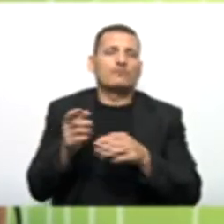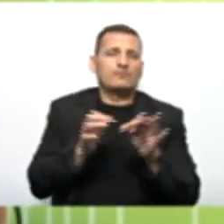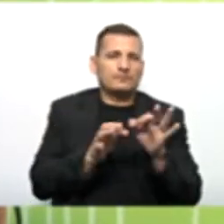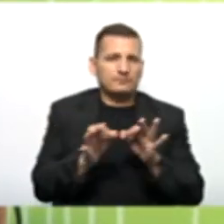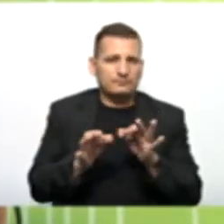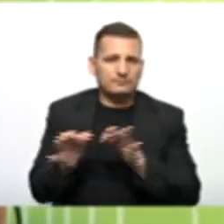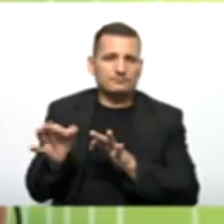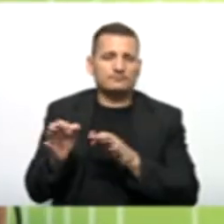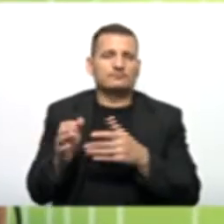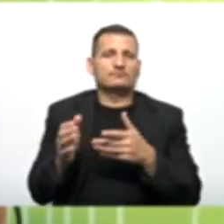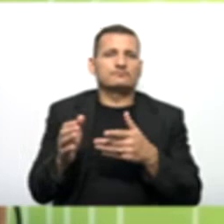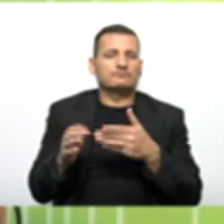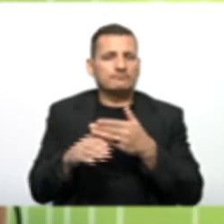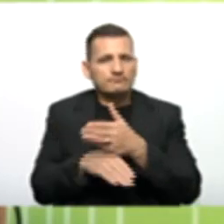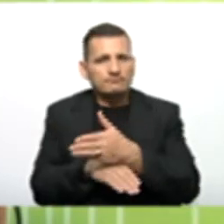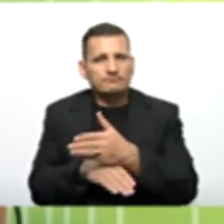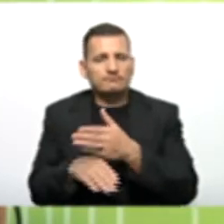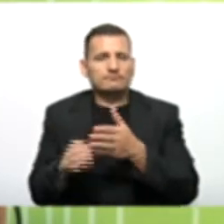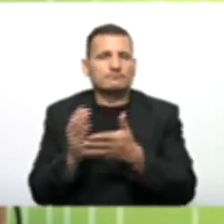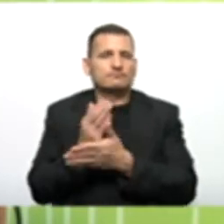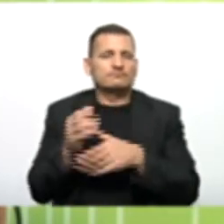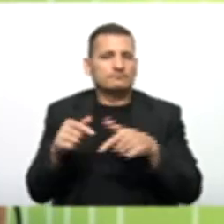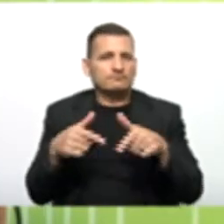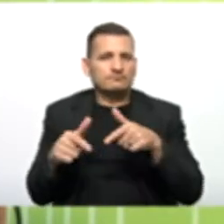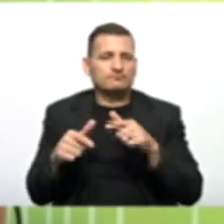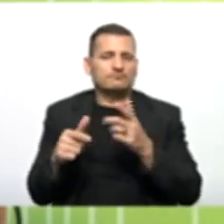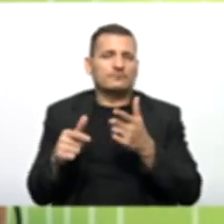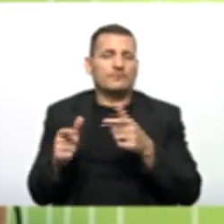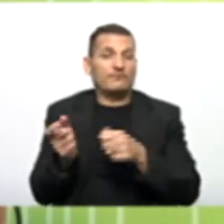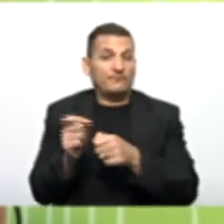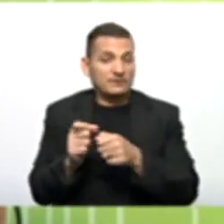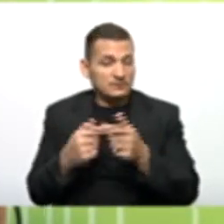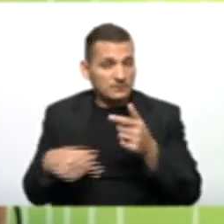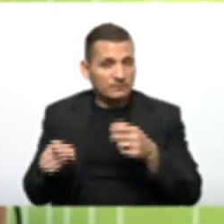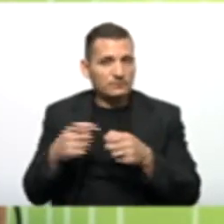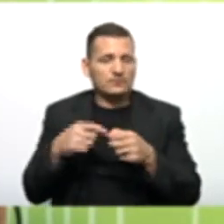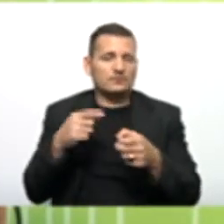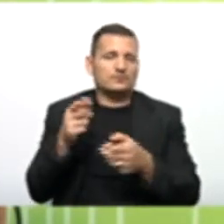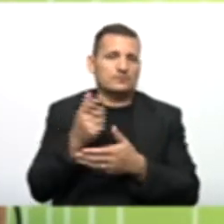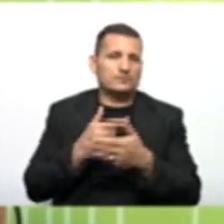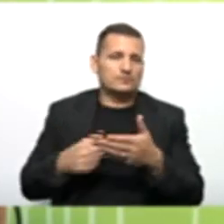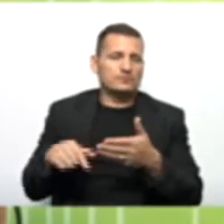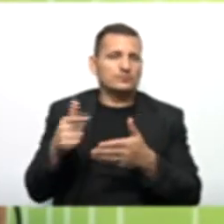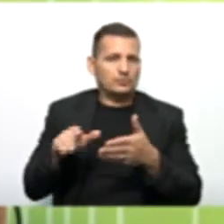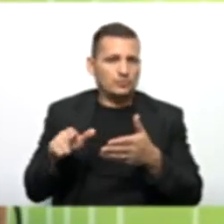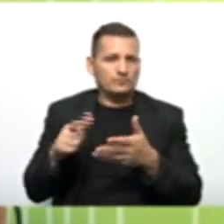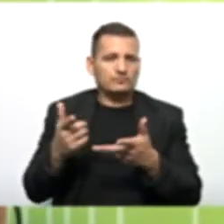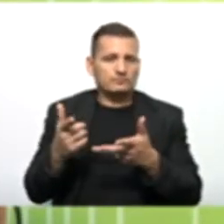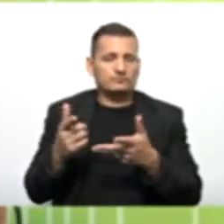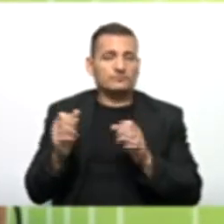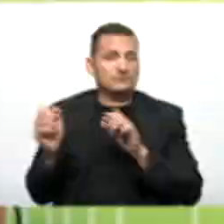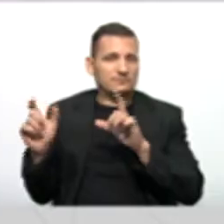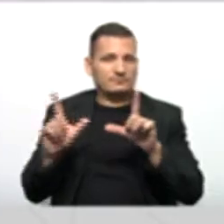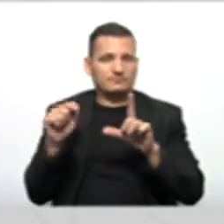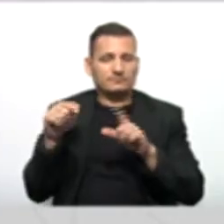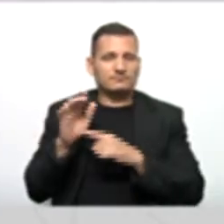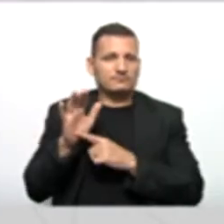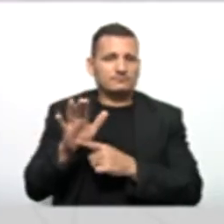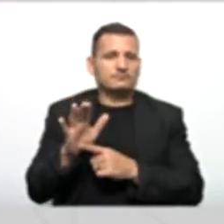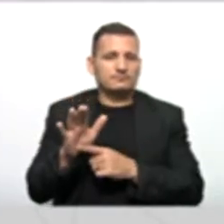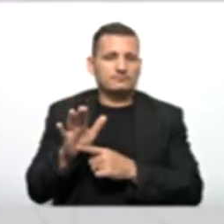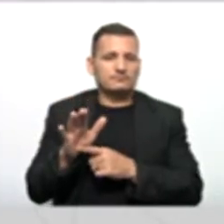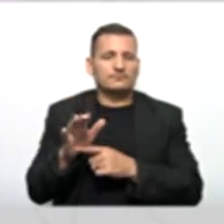vai interferir em alguma atividade, redesenhar, e às vezes, em casos muito extremos, como que o próprio slide nos mostrou, a gente